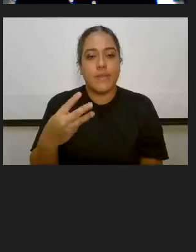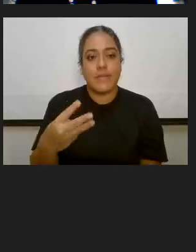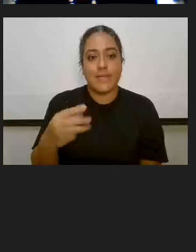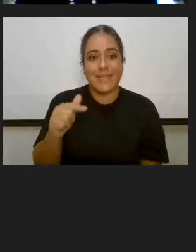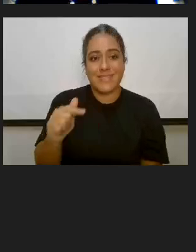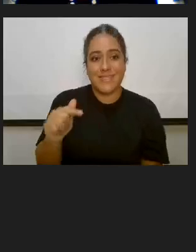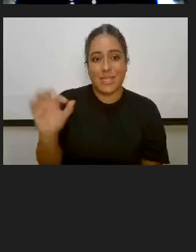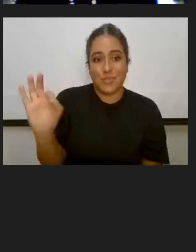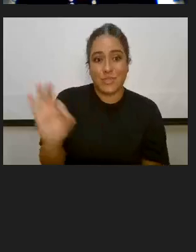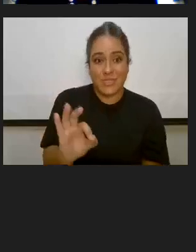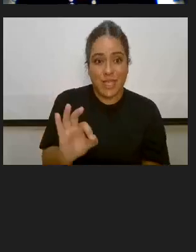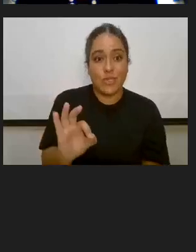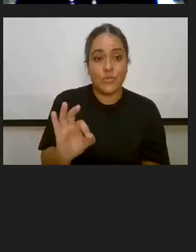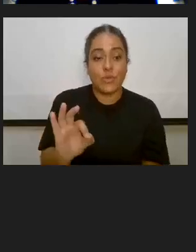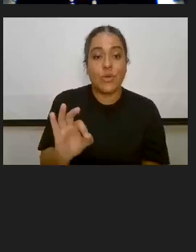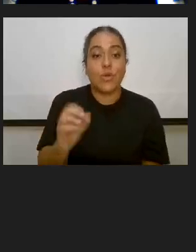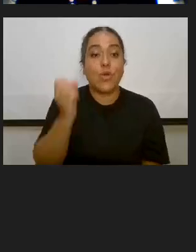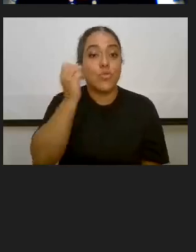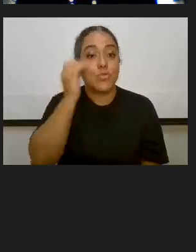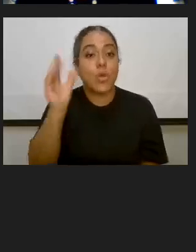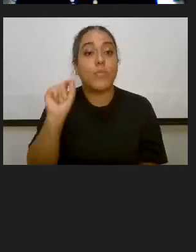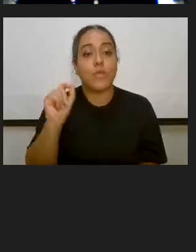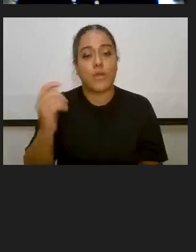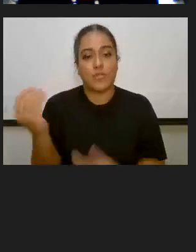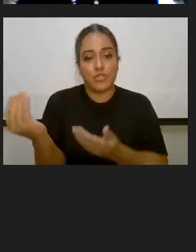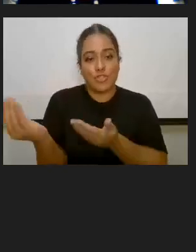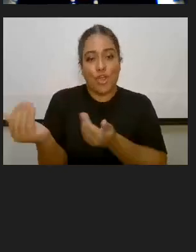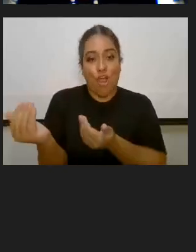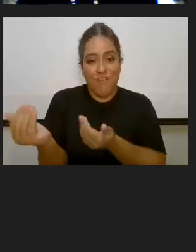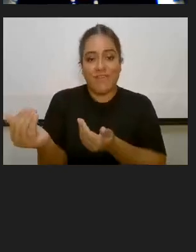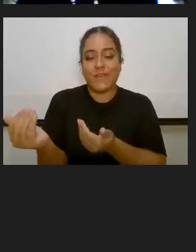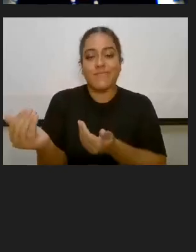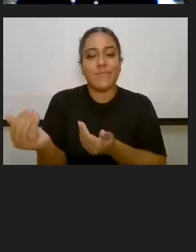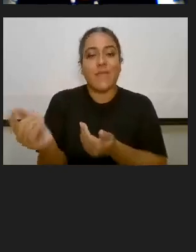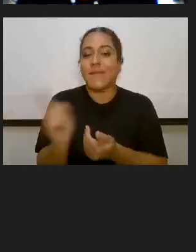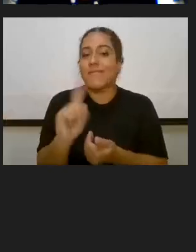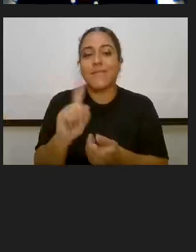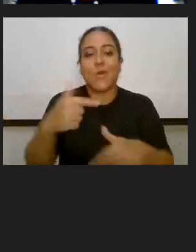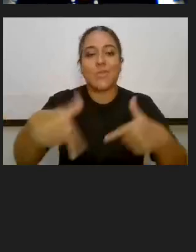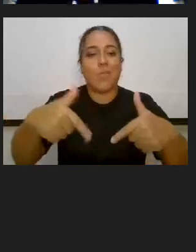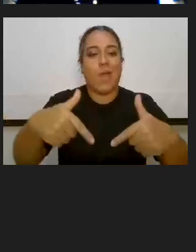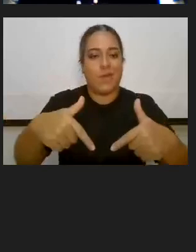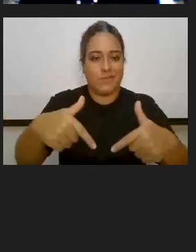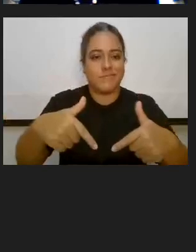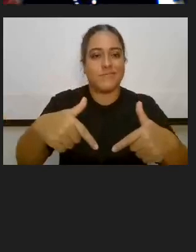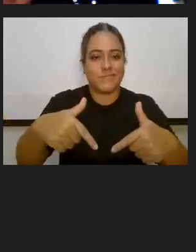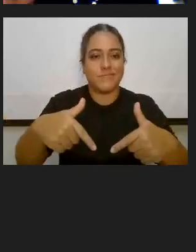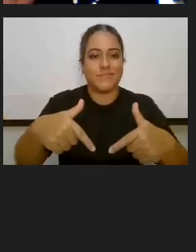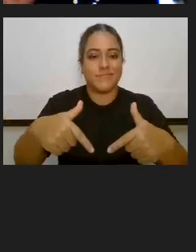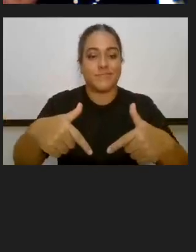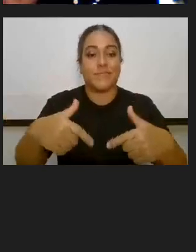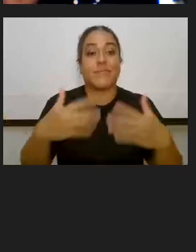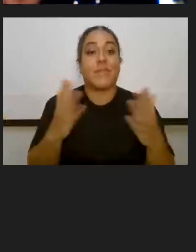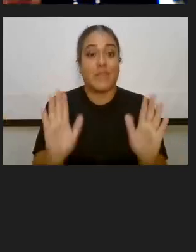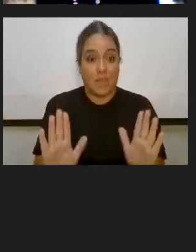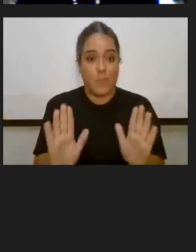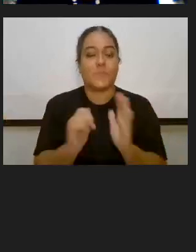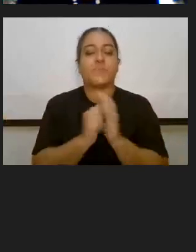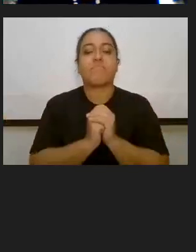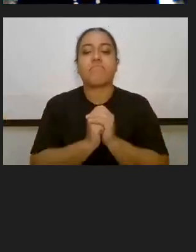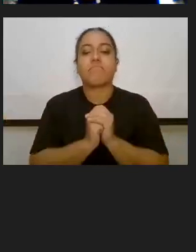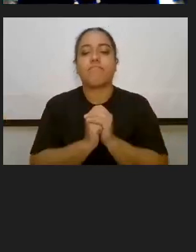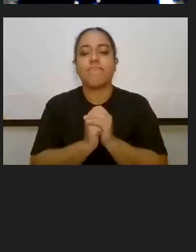37% em relação àqueles jovens que não estão trabalhando. Então, dá para a